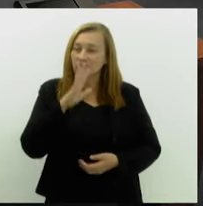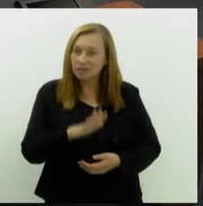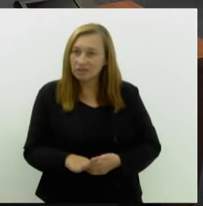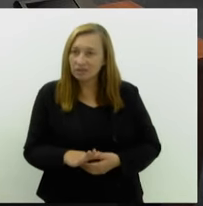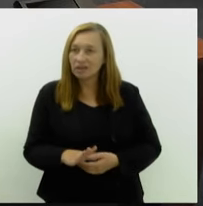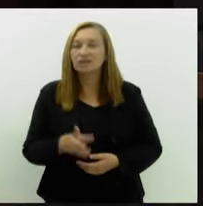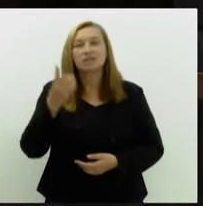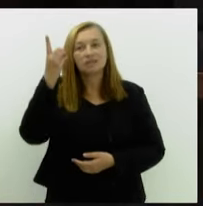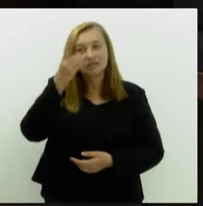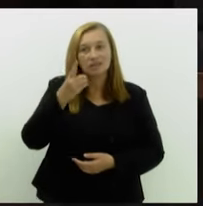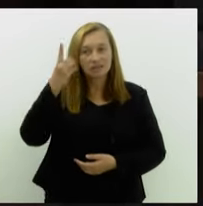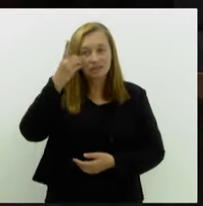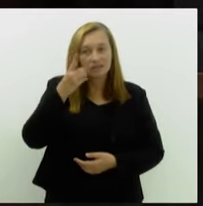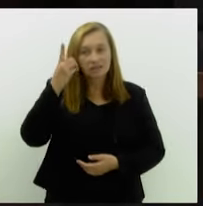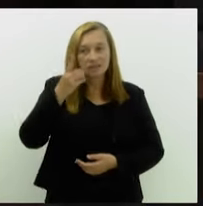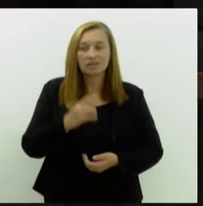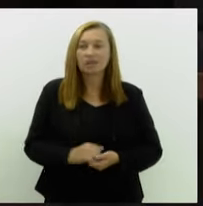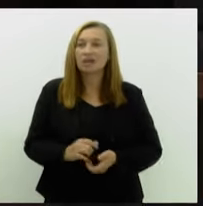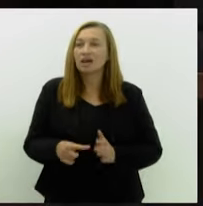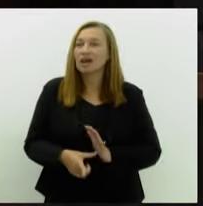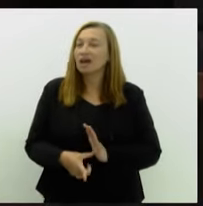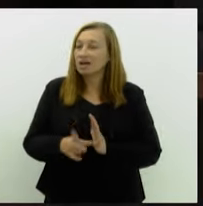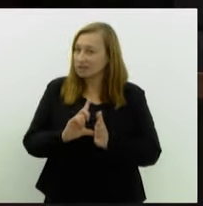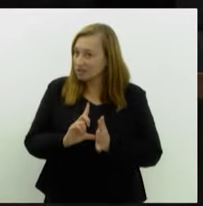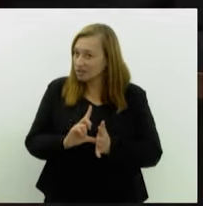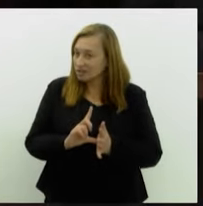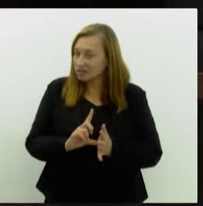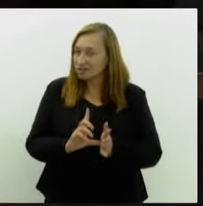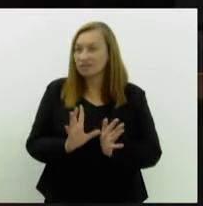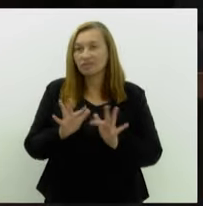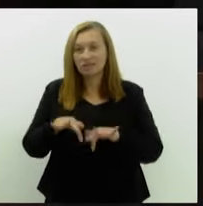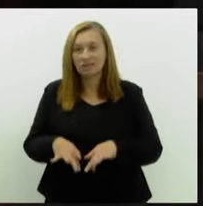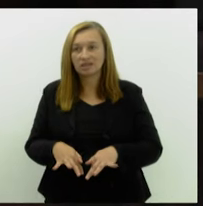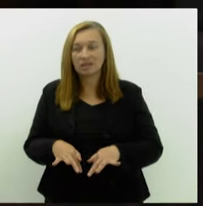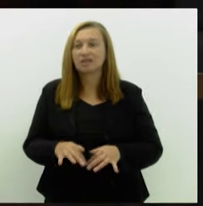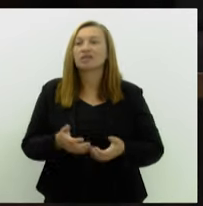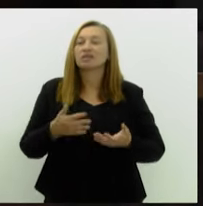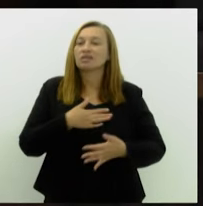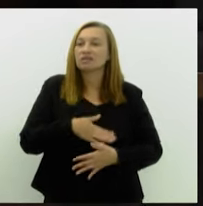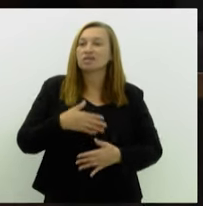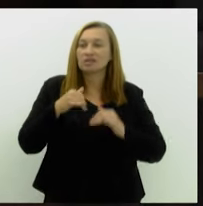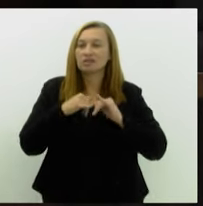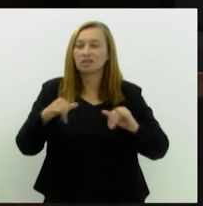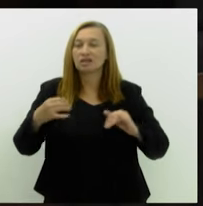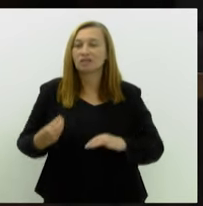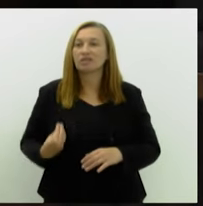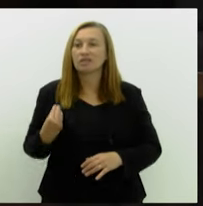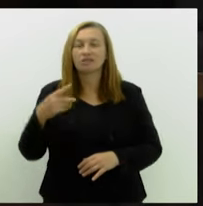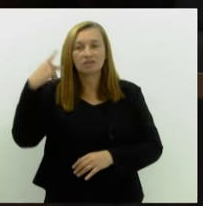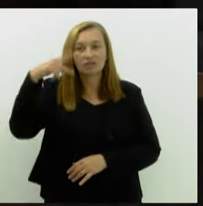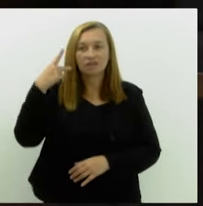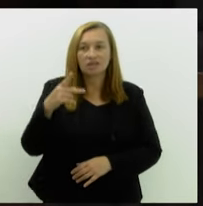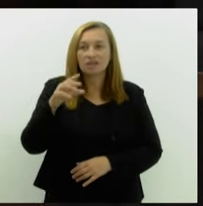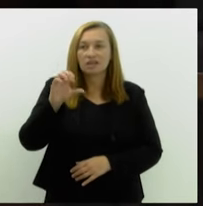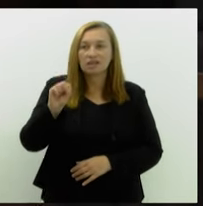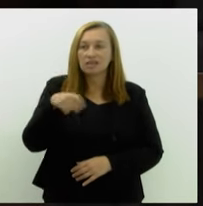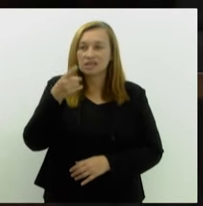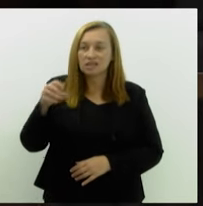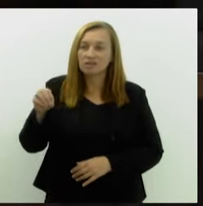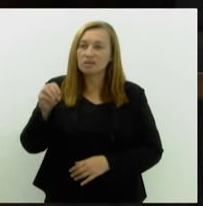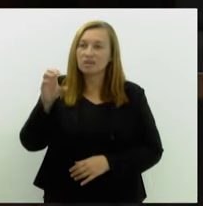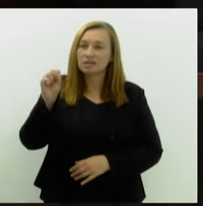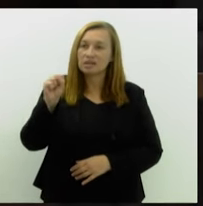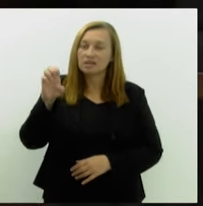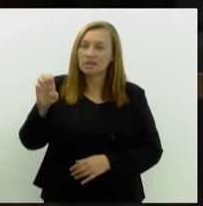querida deputada. Antes de encerrar a sessão, gostaria de anunciar a presença dos vereadores de São Sebastião do